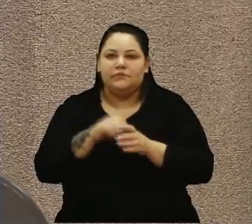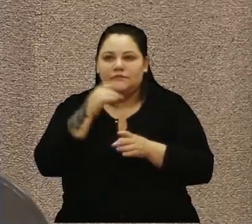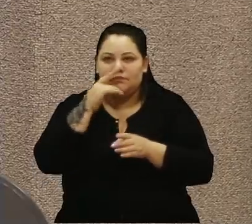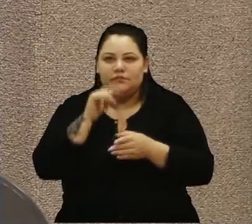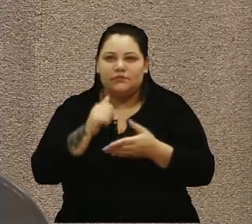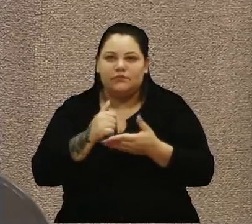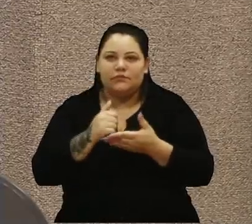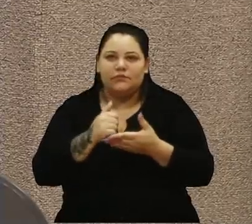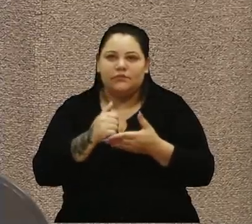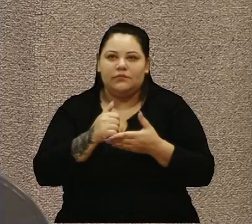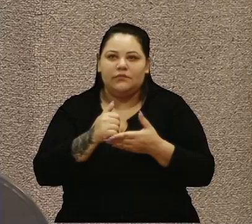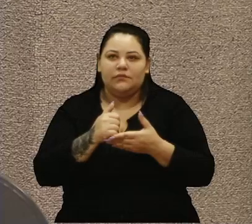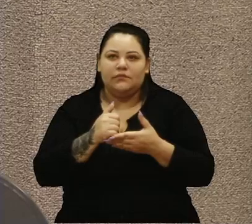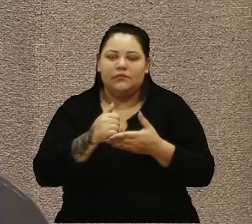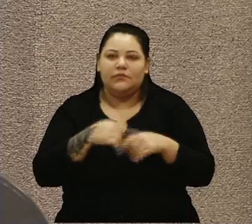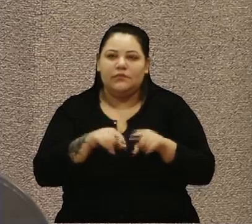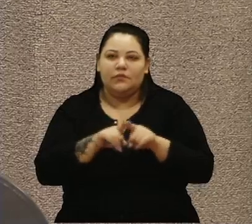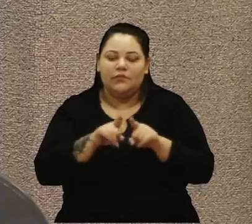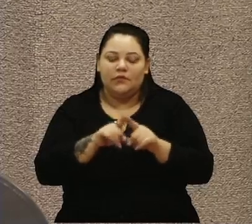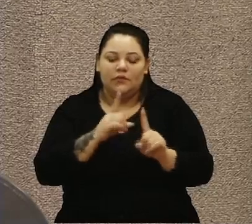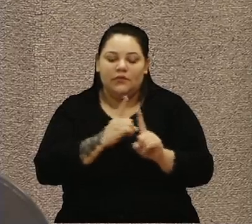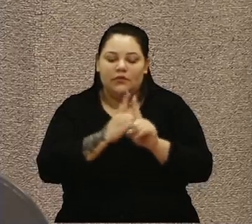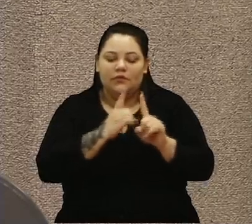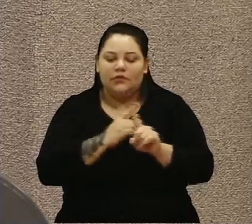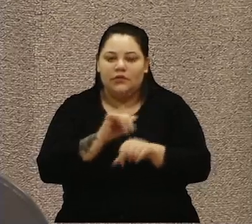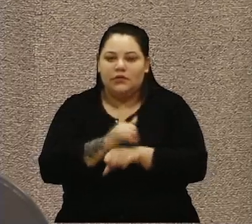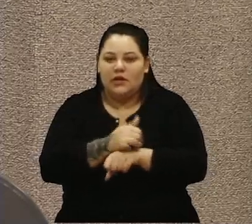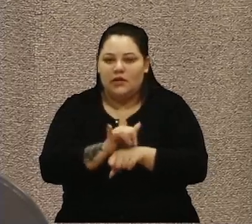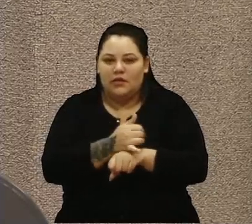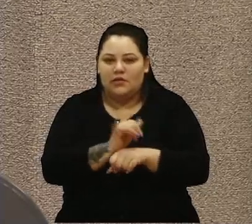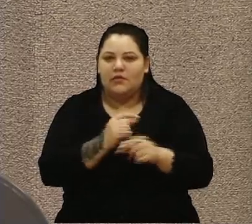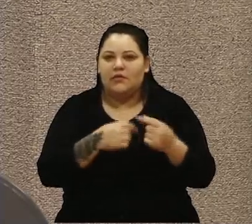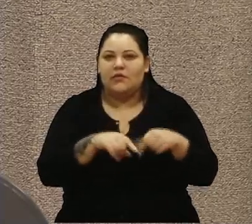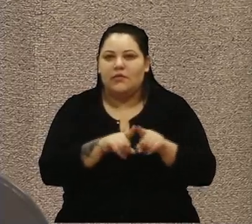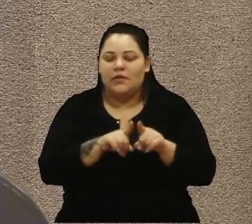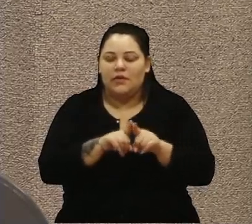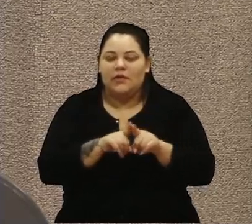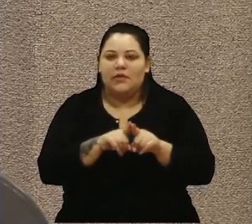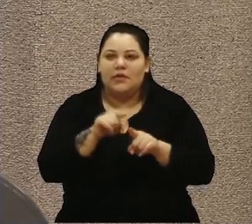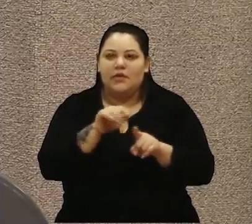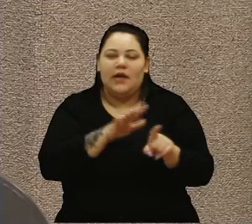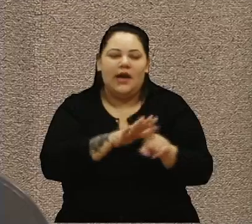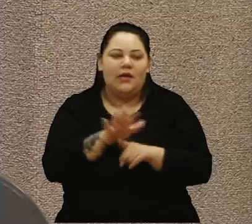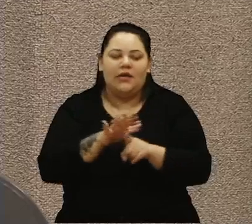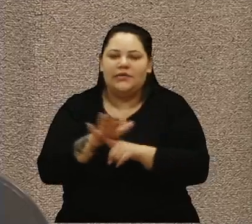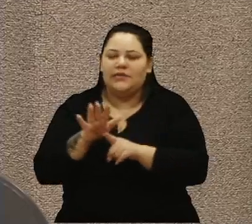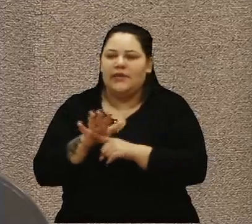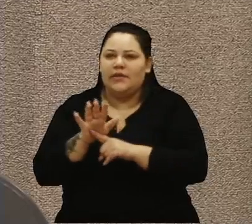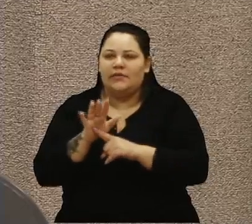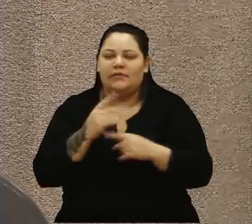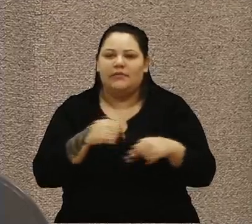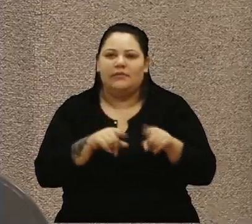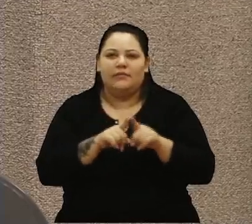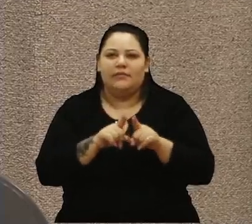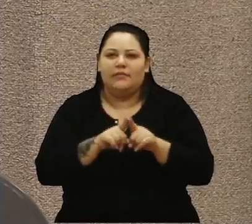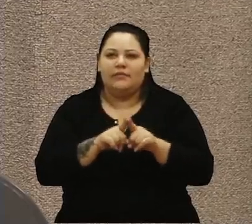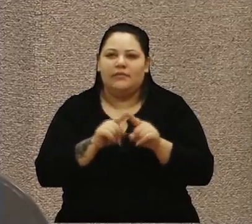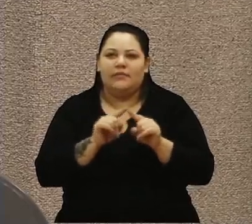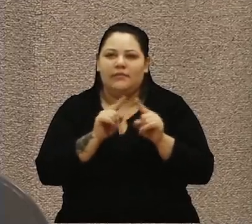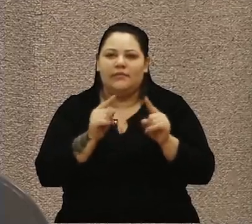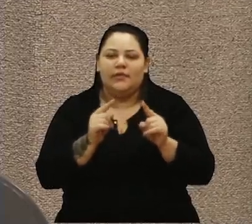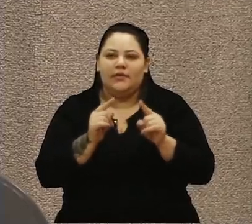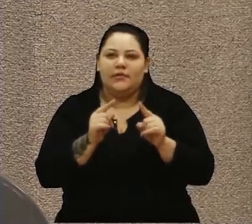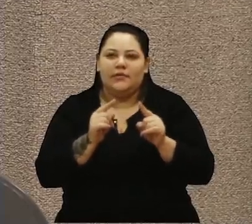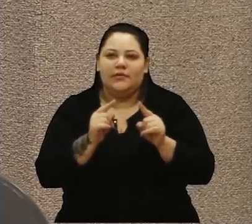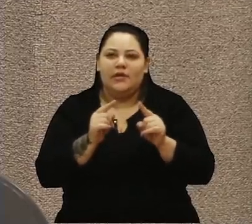no sentido de ajudar a buscar soluções também para essas demandas de vocês. Mas voltando ao tema,